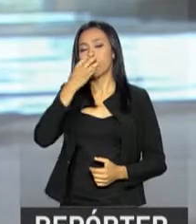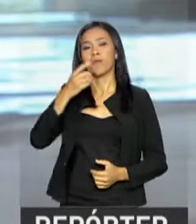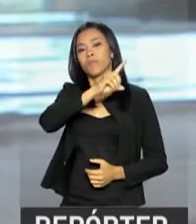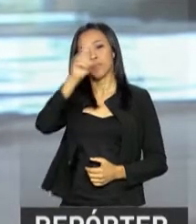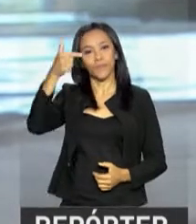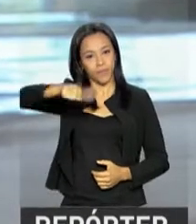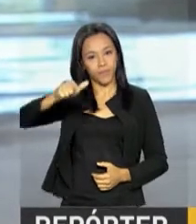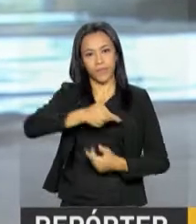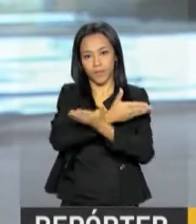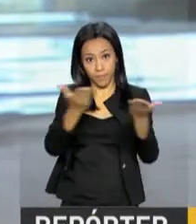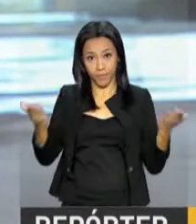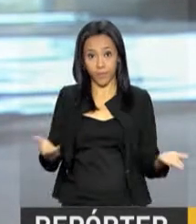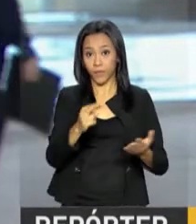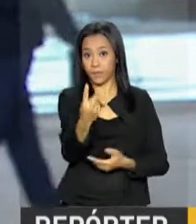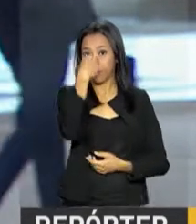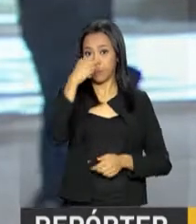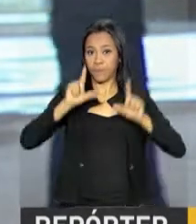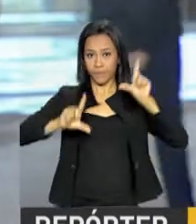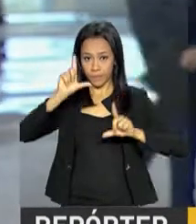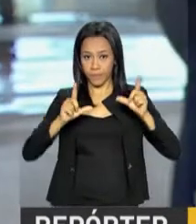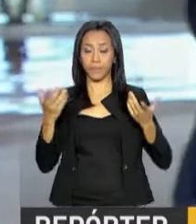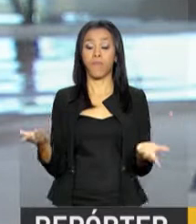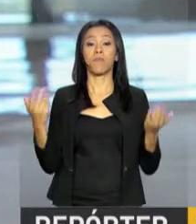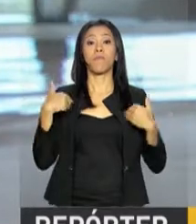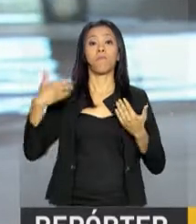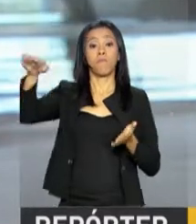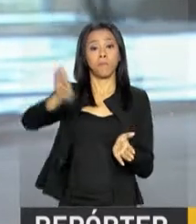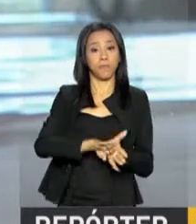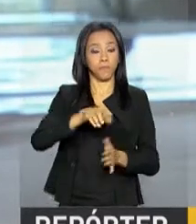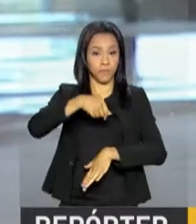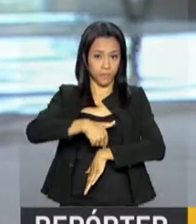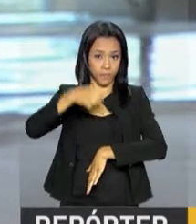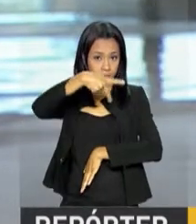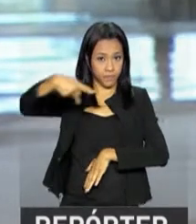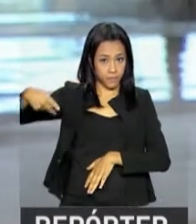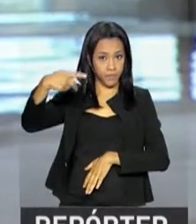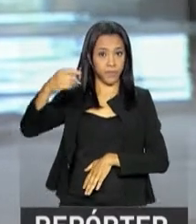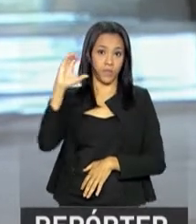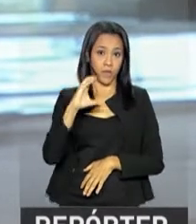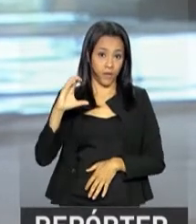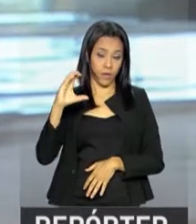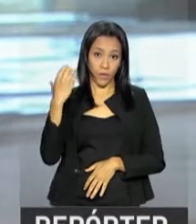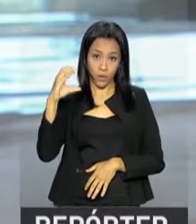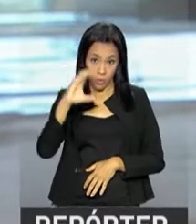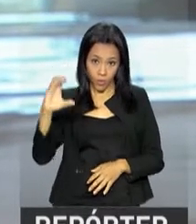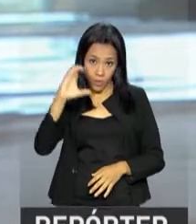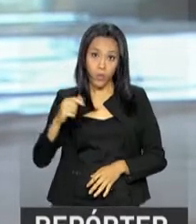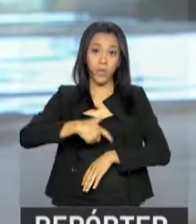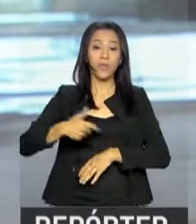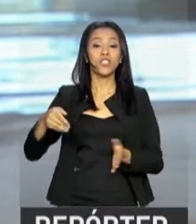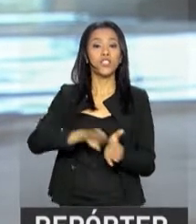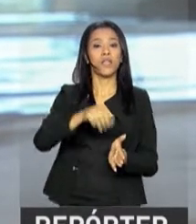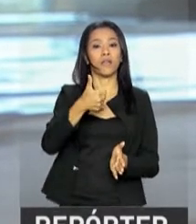bom dia a todos que nos acompanham e pela tv nbr a chegada oficial do presidente da colômbia que o palácio do planalto está prevista para às dez e meia da manhã